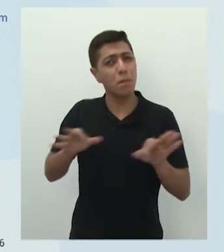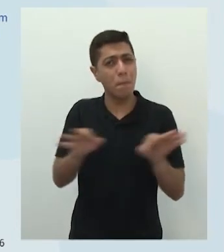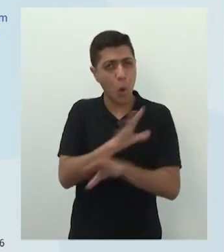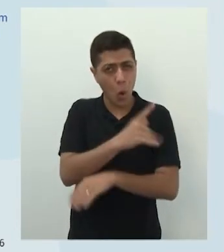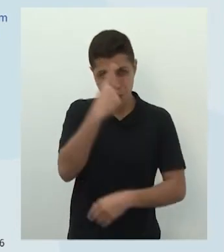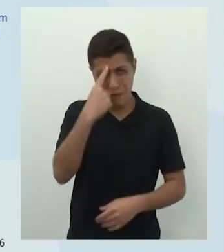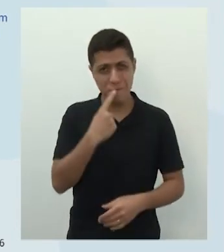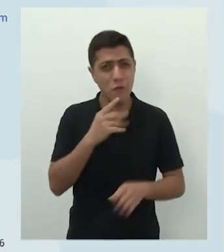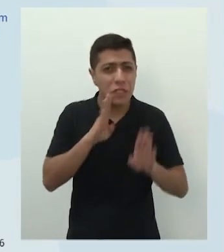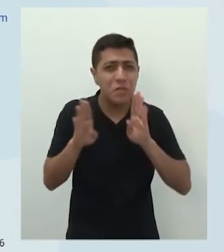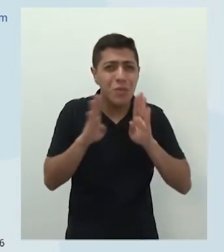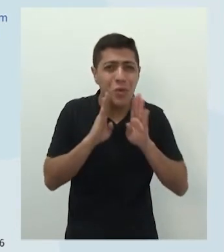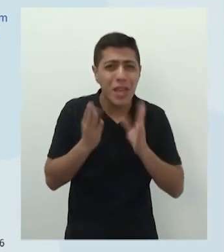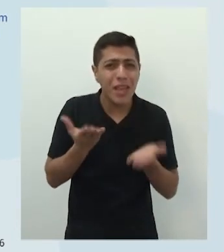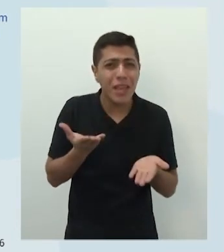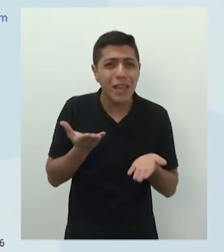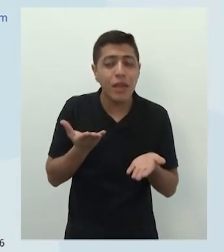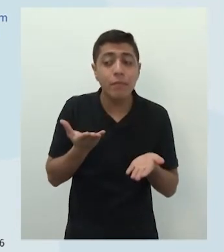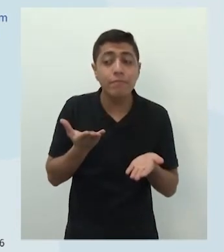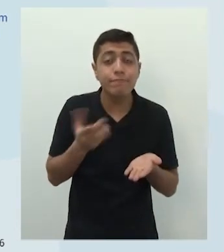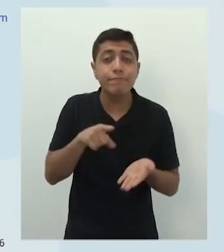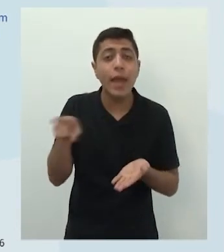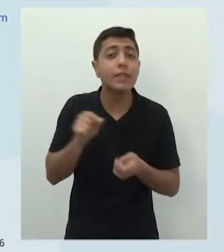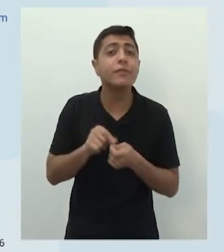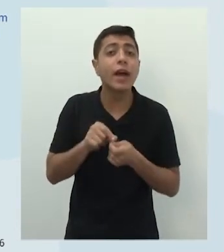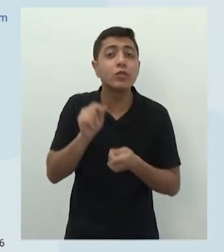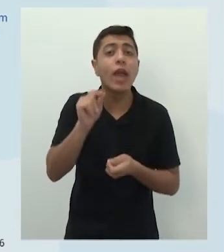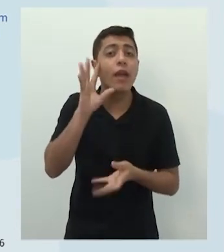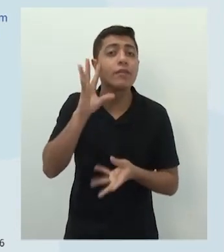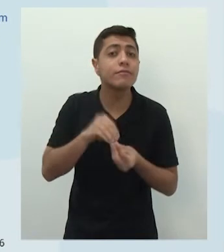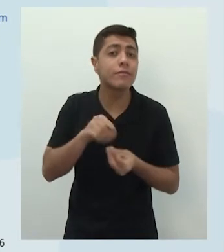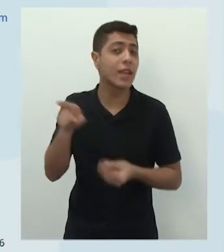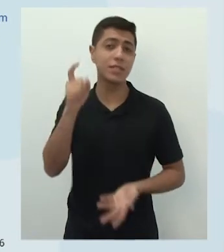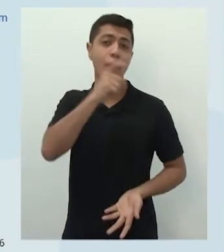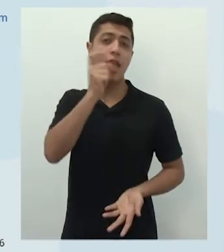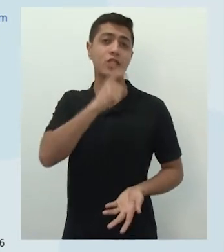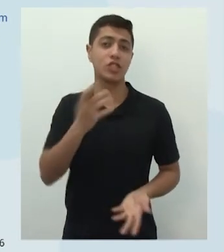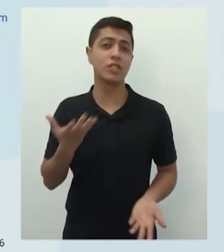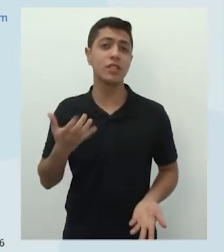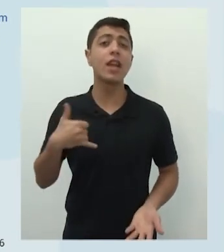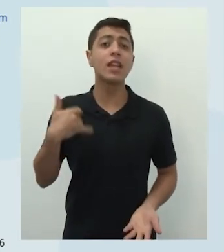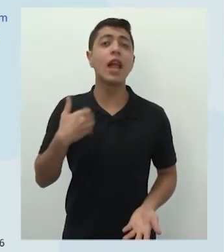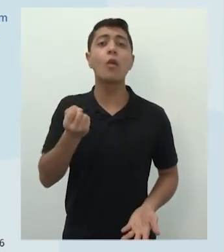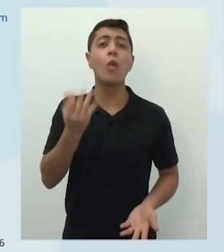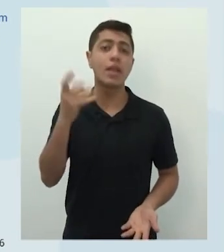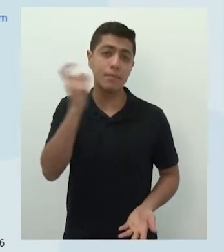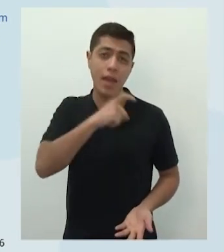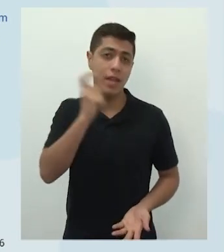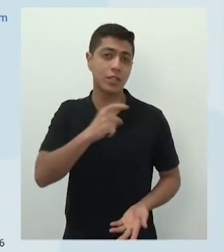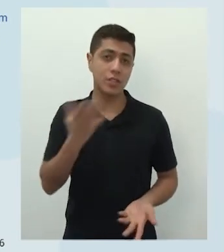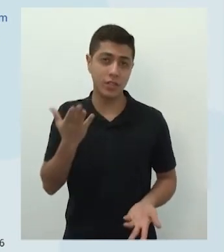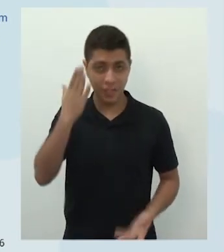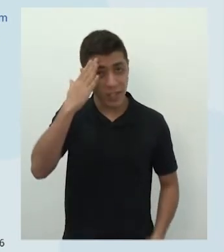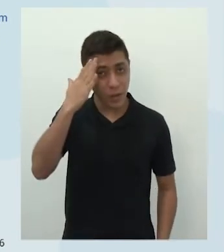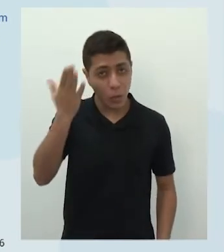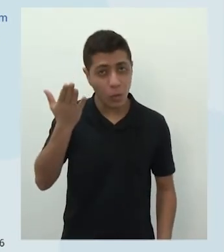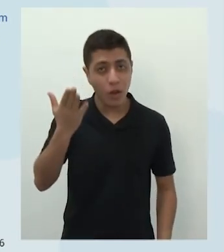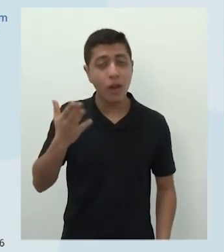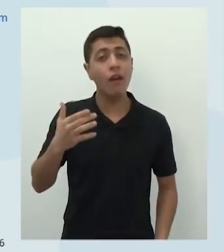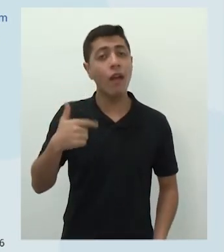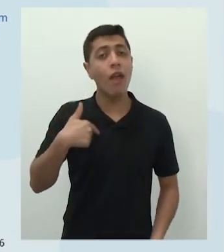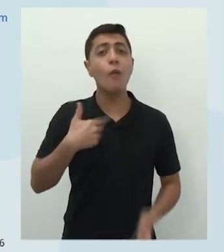14, 7,5% de 11 a 12 e 62% entre 9 e 10. Aí você me pergunta, Benito, mas que eu saiba, Facebook,